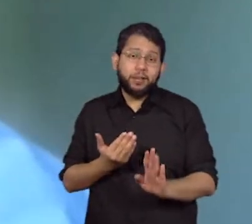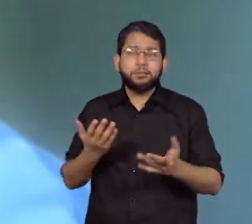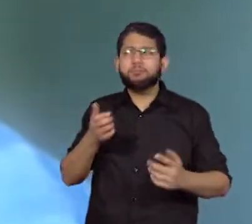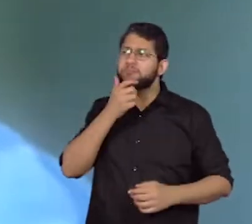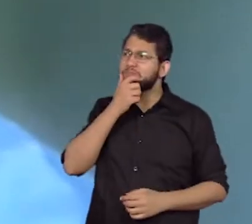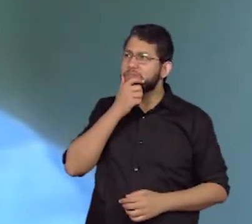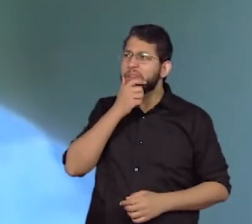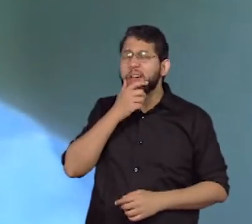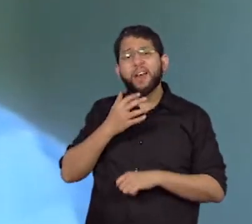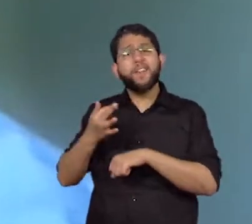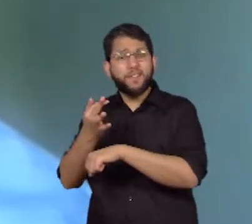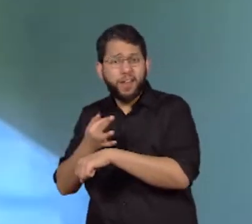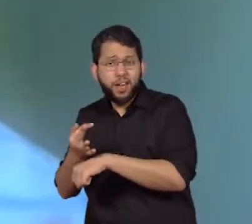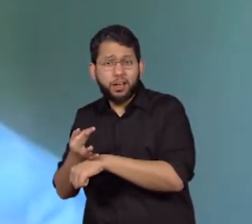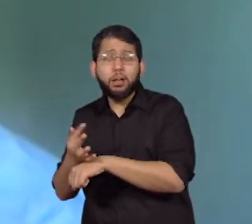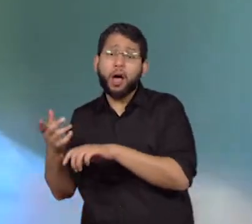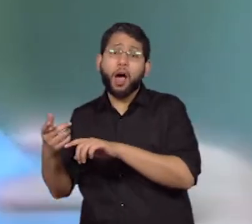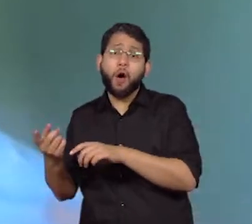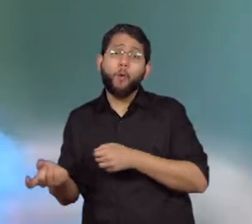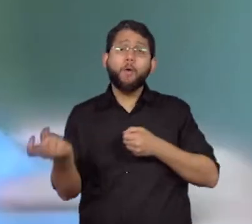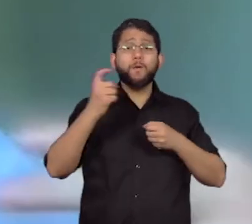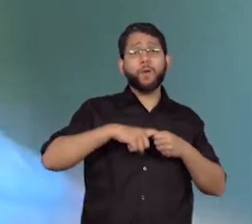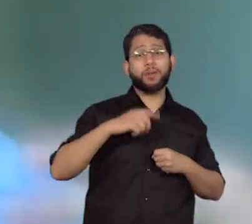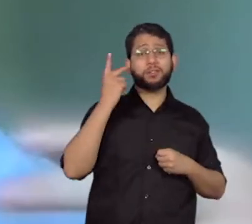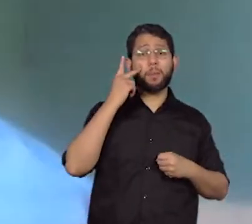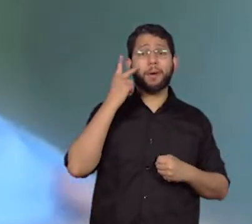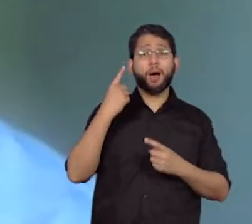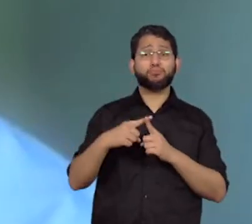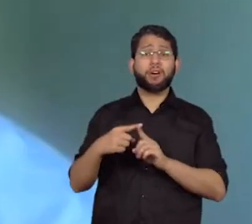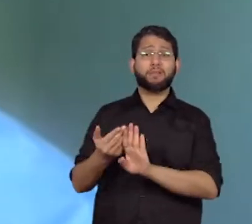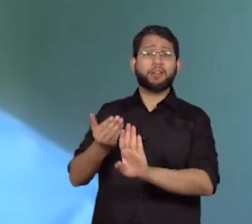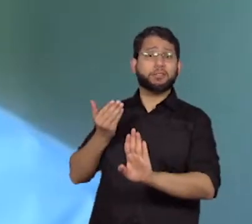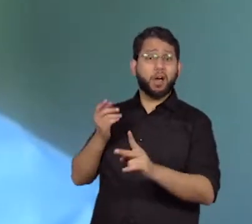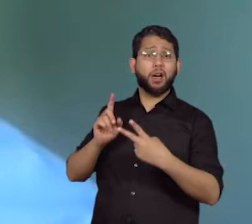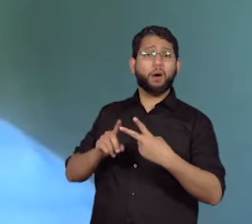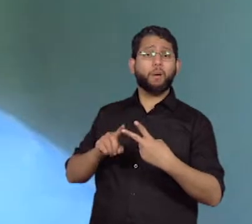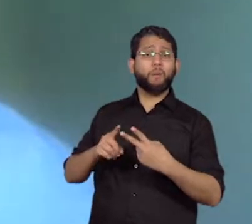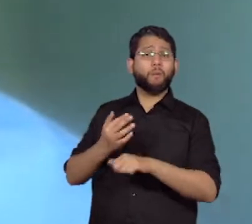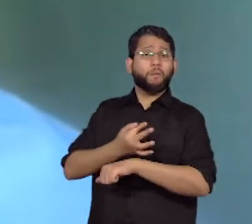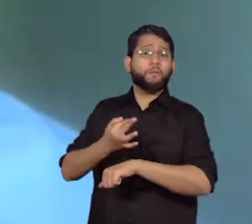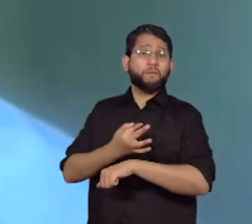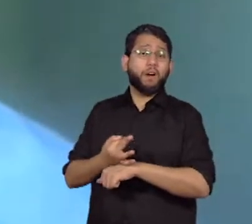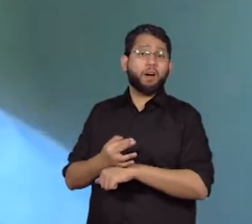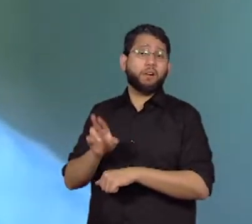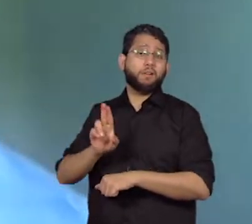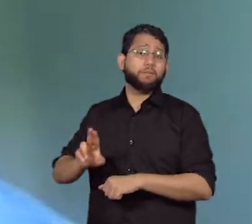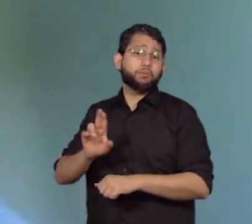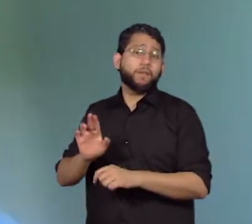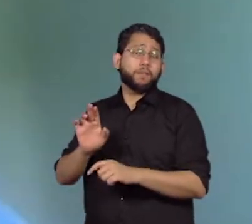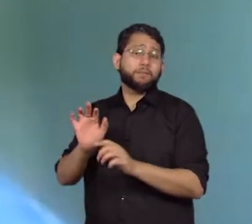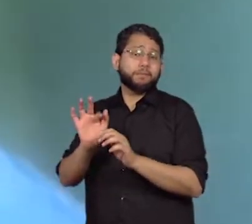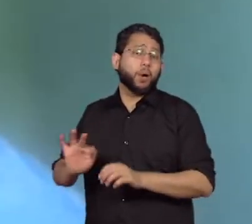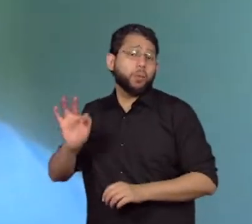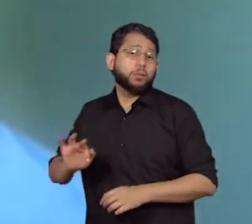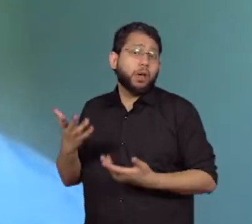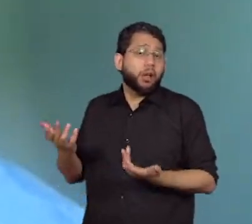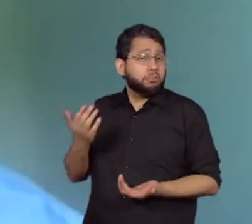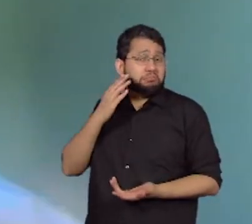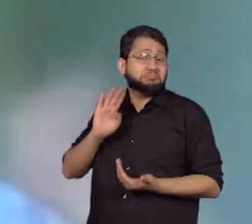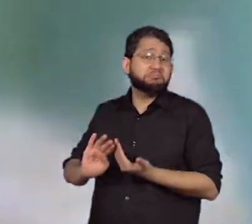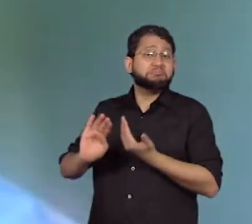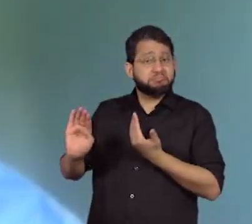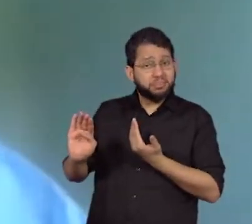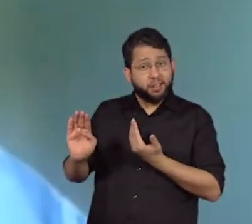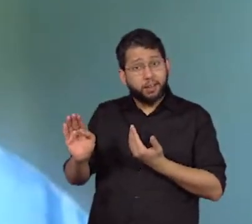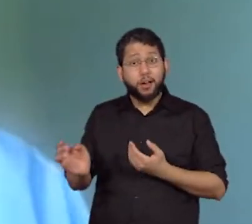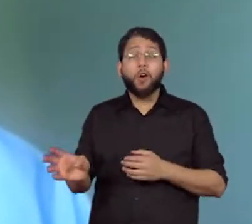falei, vou para São Paulo, vou aproveitar que eu estou de licença, né? Com essa licença médica no trabalho, vou para São Paulo. Aí